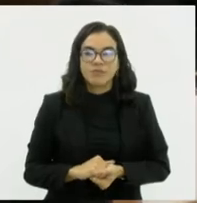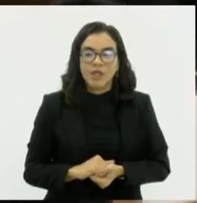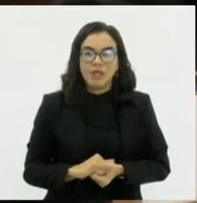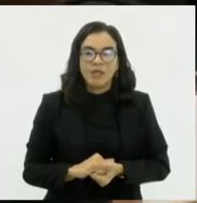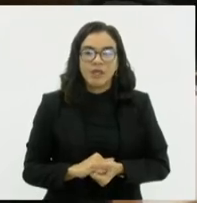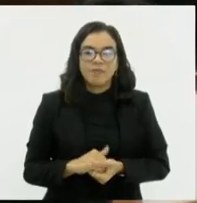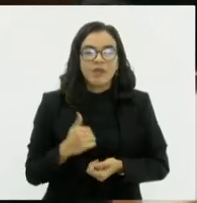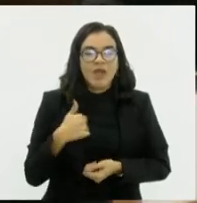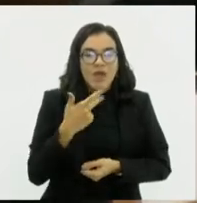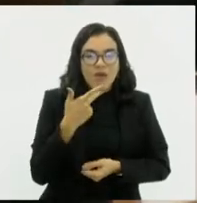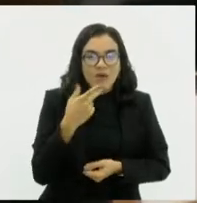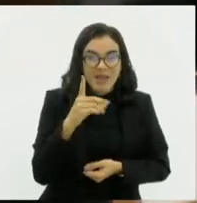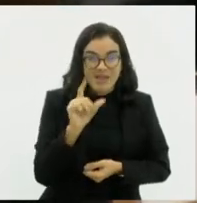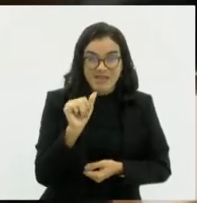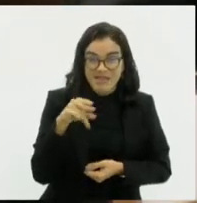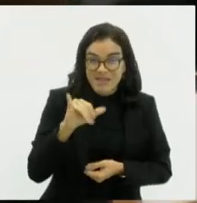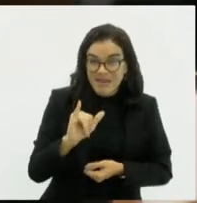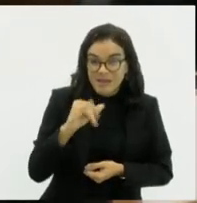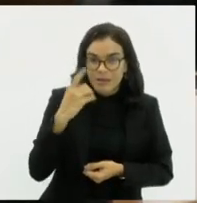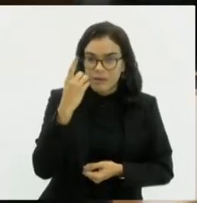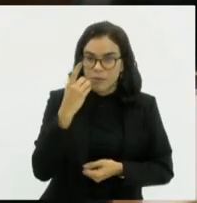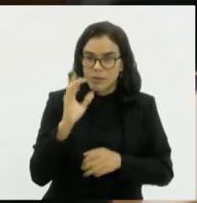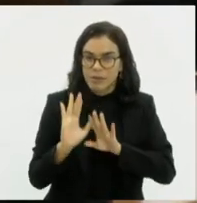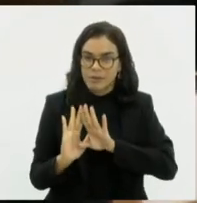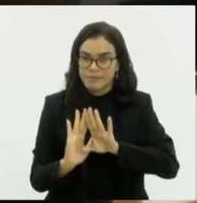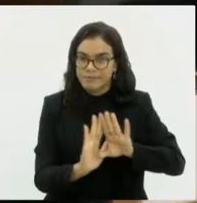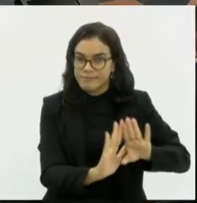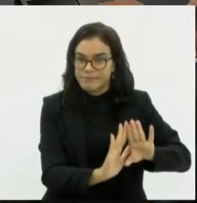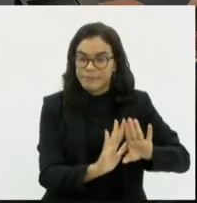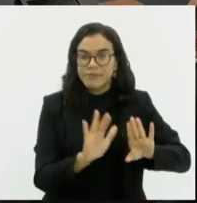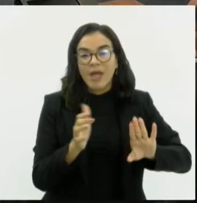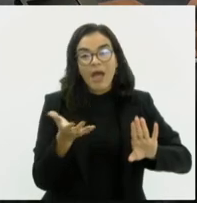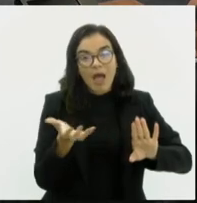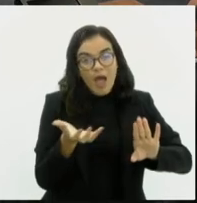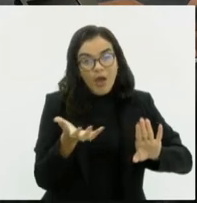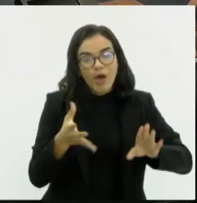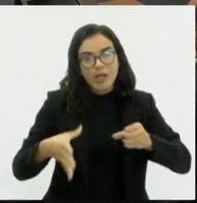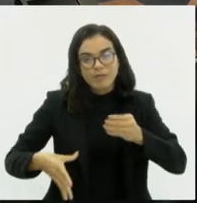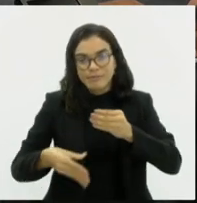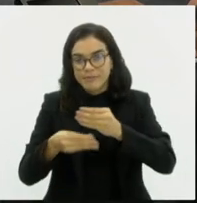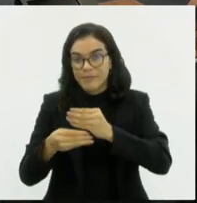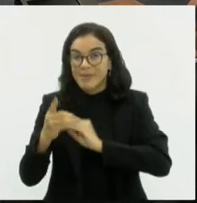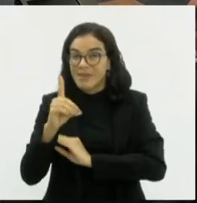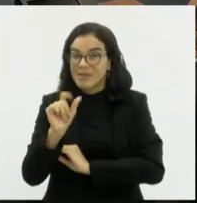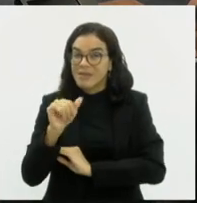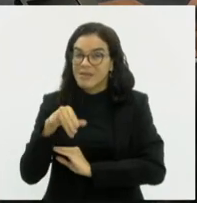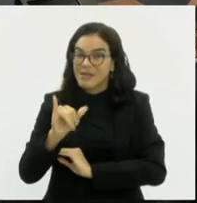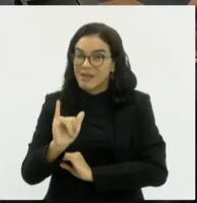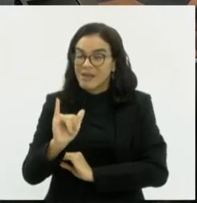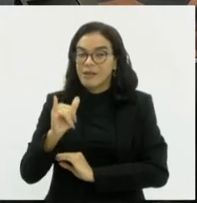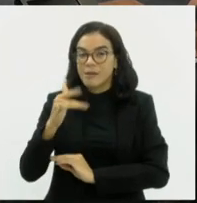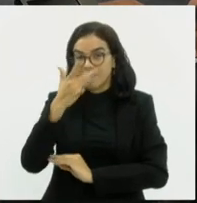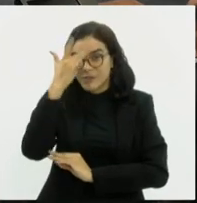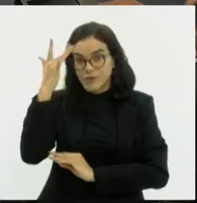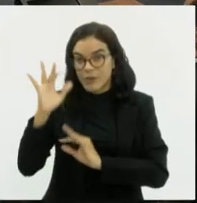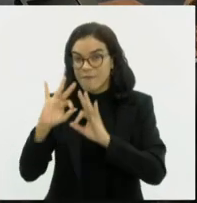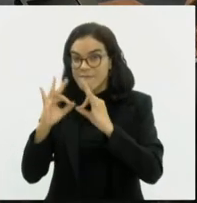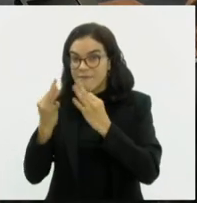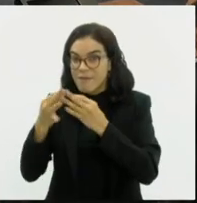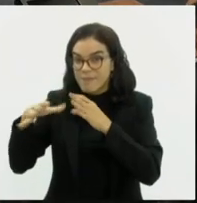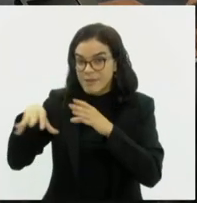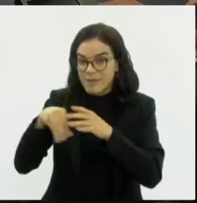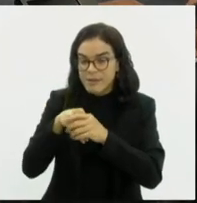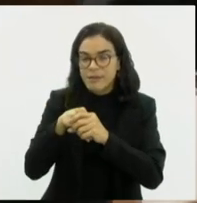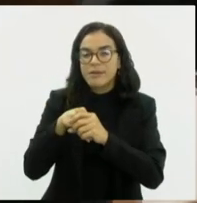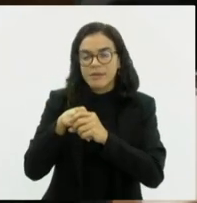Eu falei da Dani deputada, né? Mas eu queria concluir falando da Dani família, o